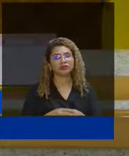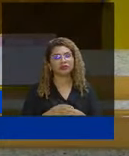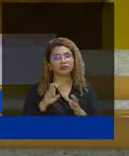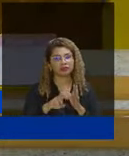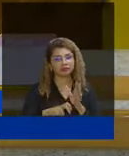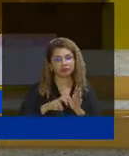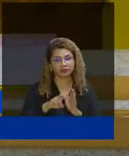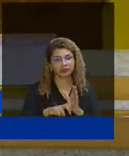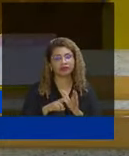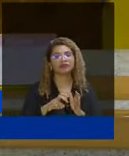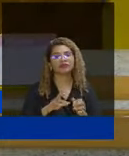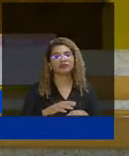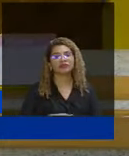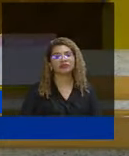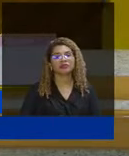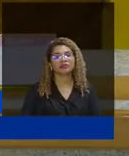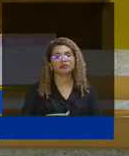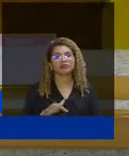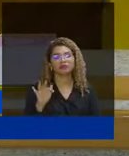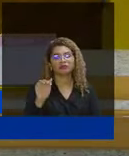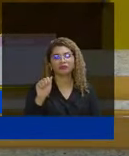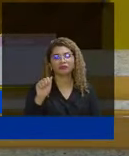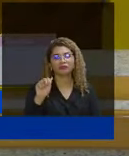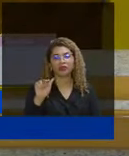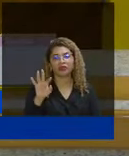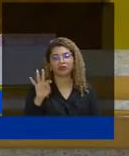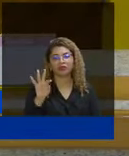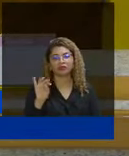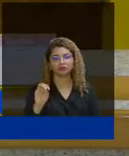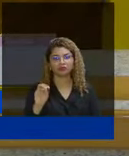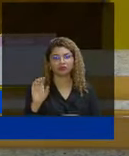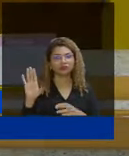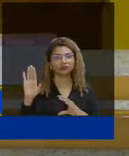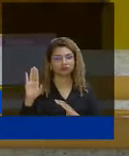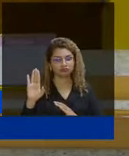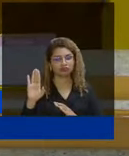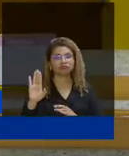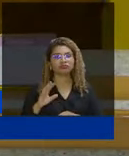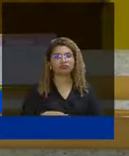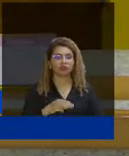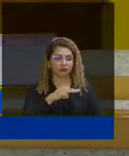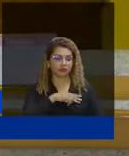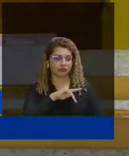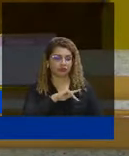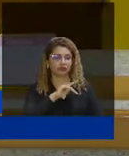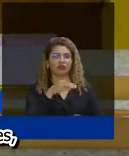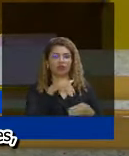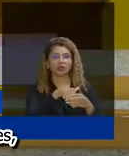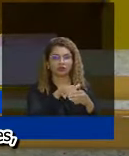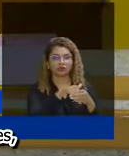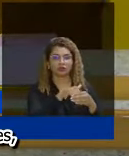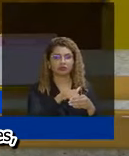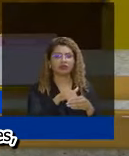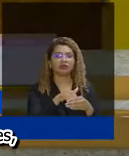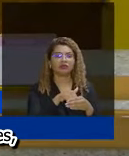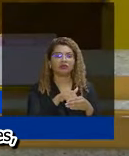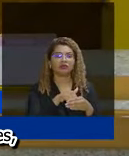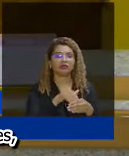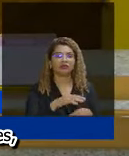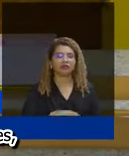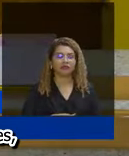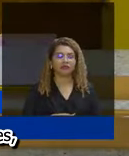O embargante é o Fausto José dos Santos, embargado Ministério Público Eleitoral, e atuarão